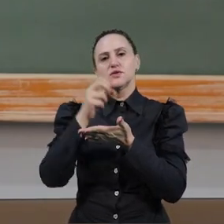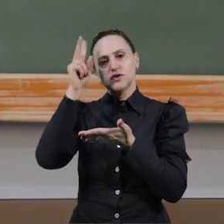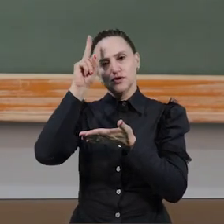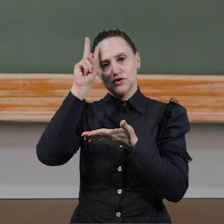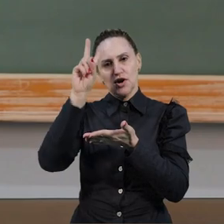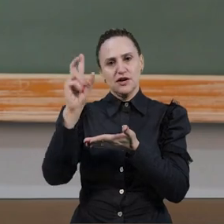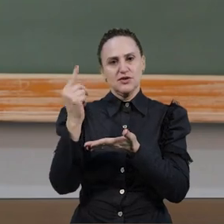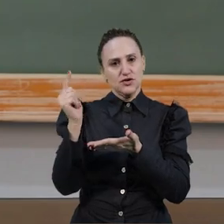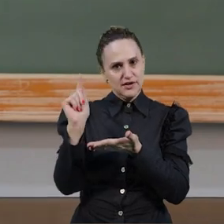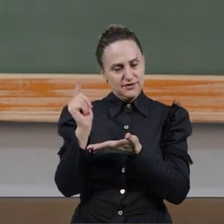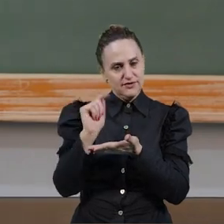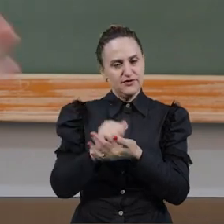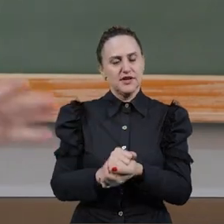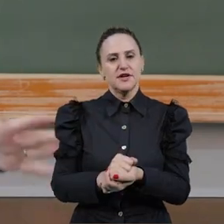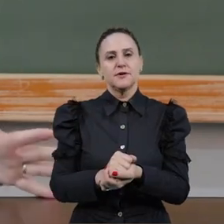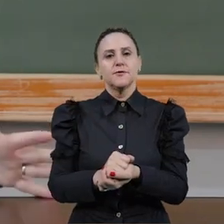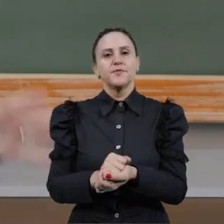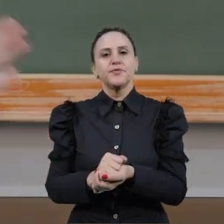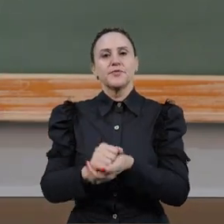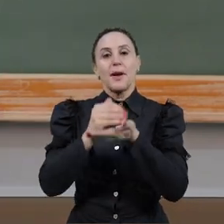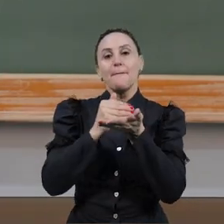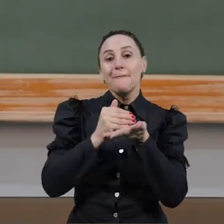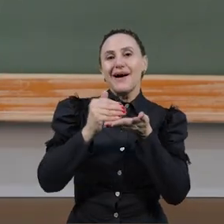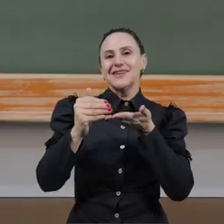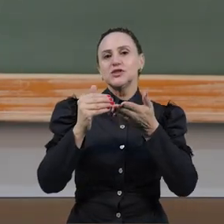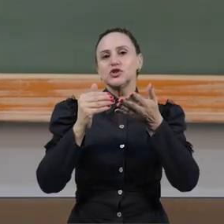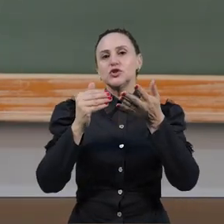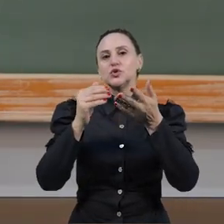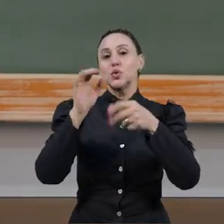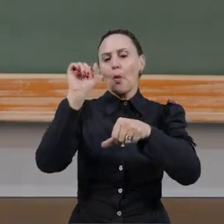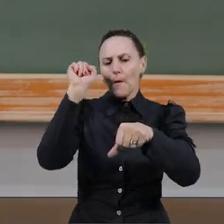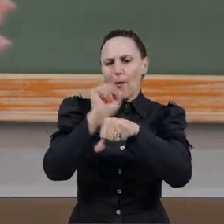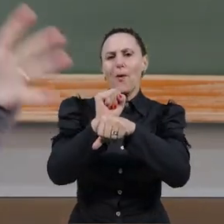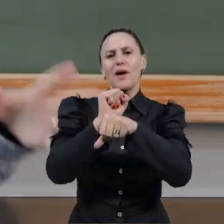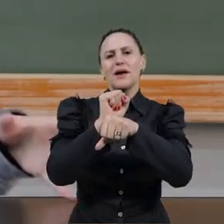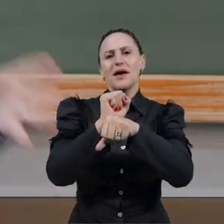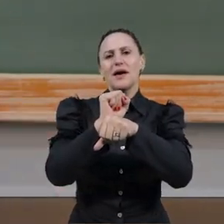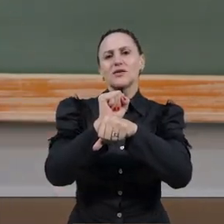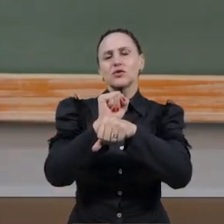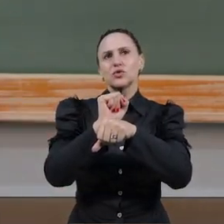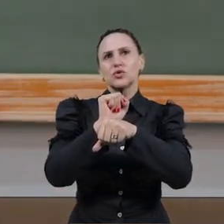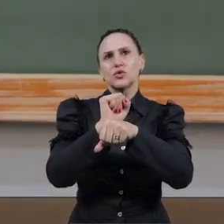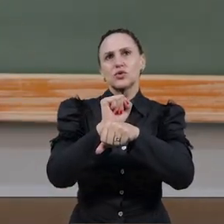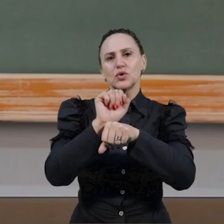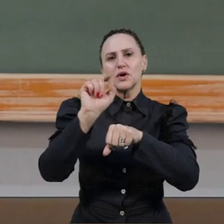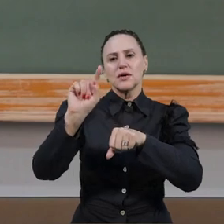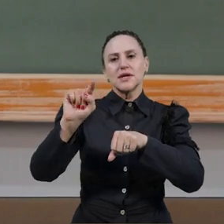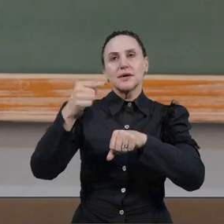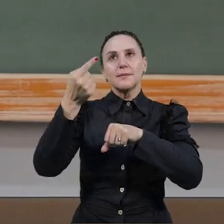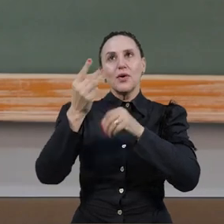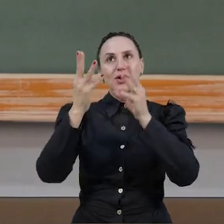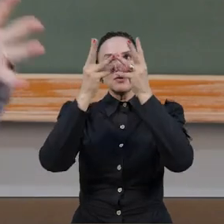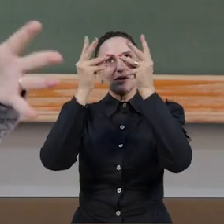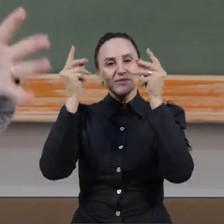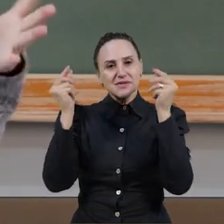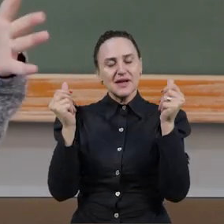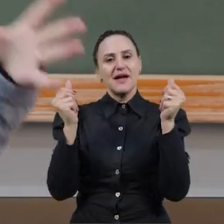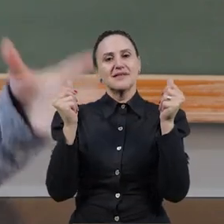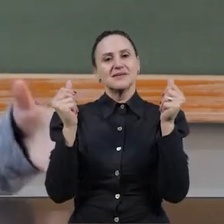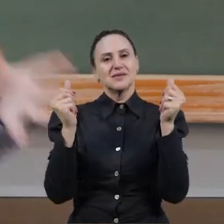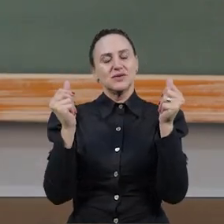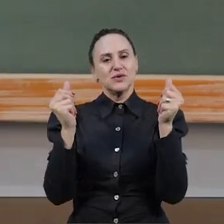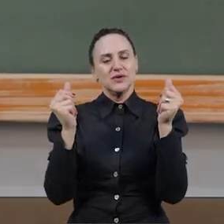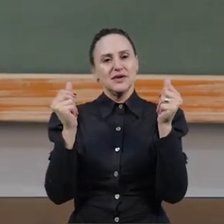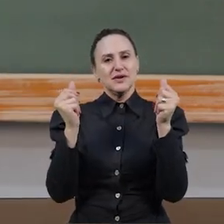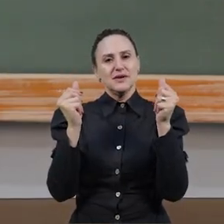Geografia. Vamos partir do concreto para o abstrato? Vamos partir do complexo para o simples? Vamos partir